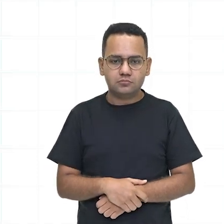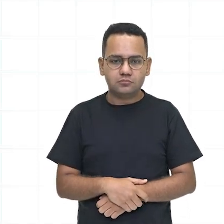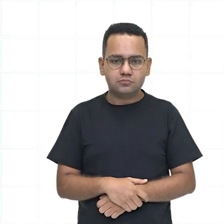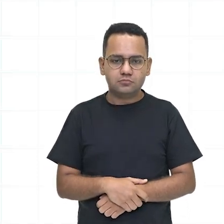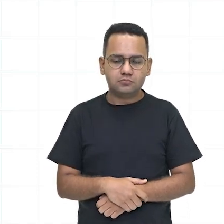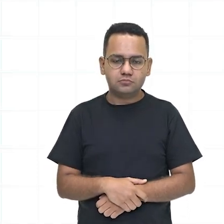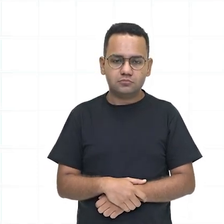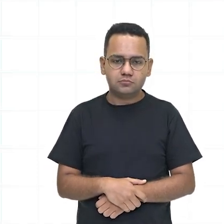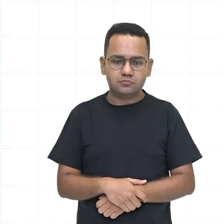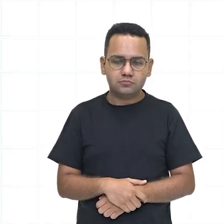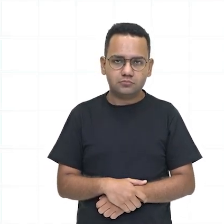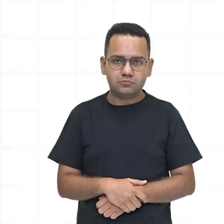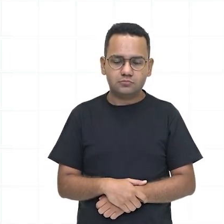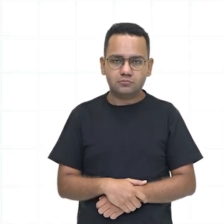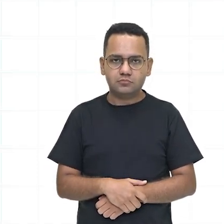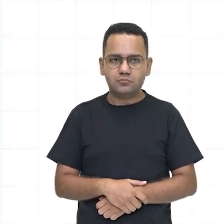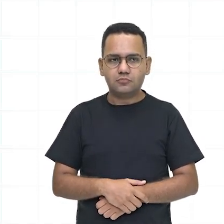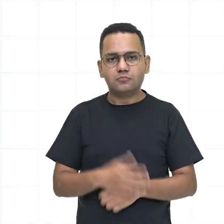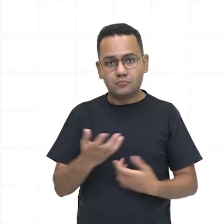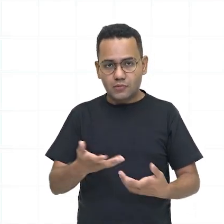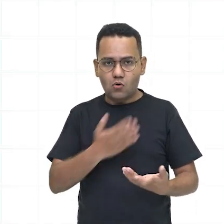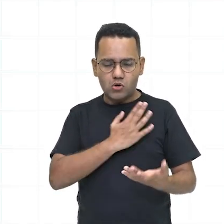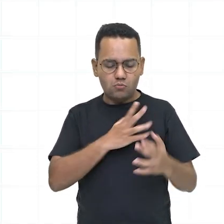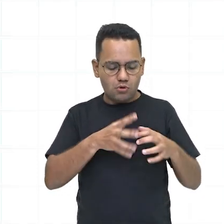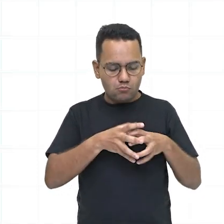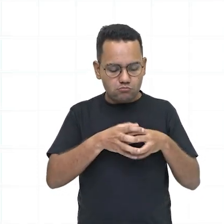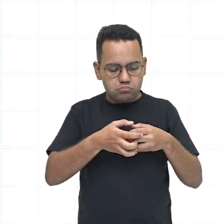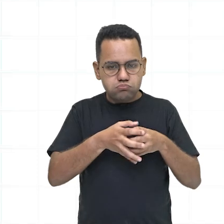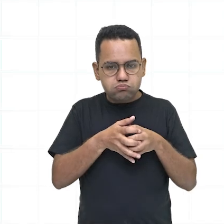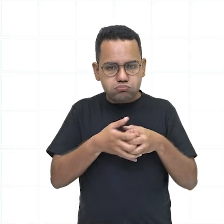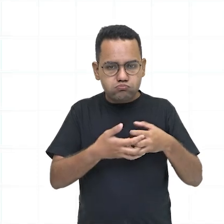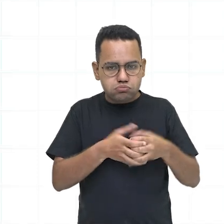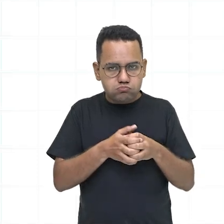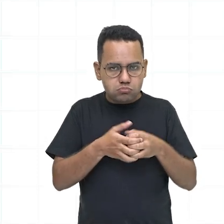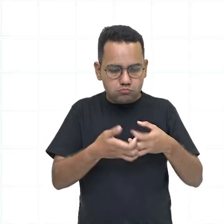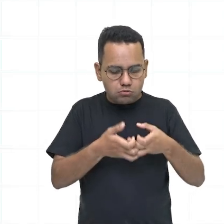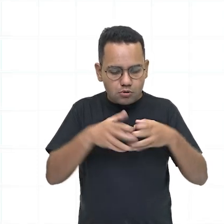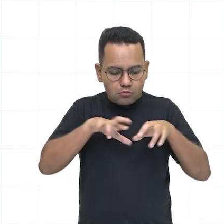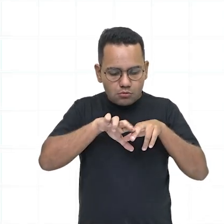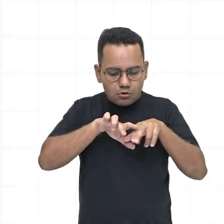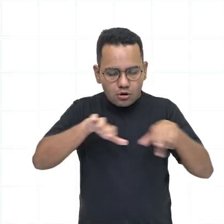circulatório, né? O coração ali bombeando certinho, as